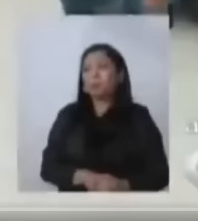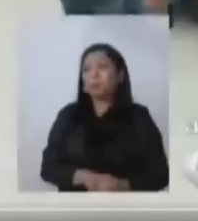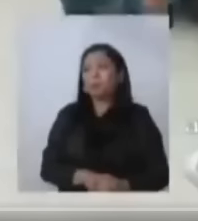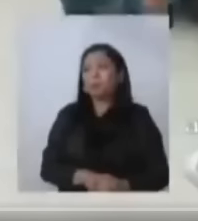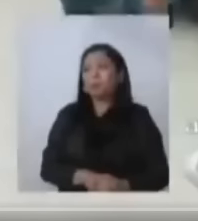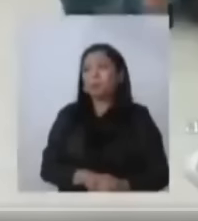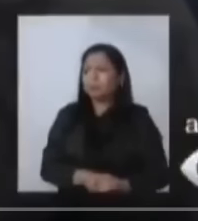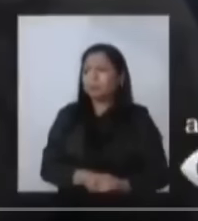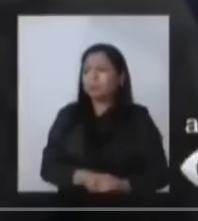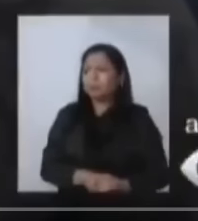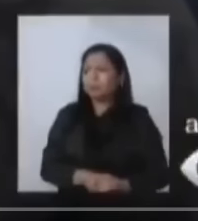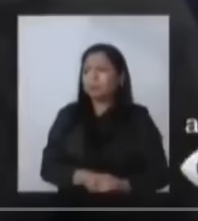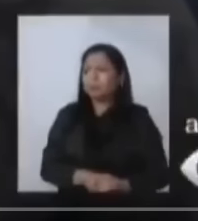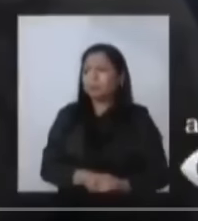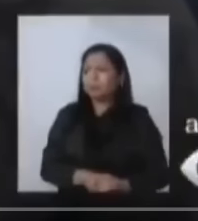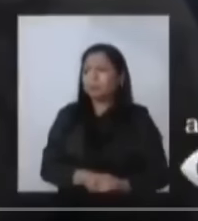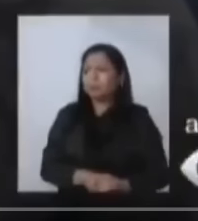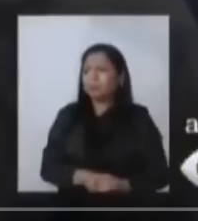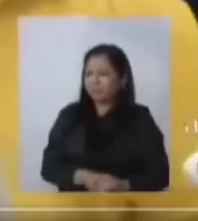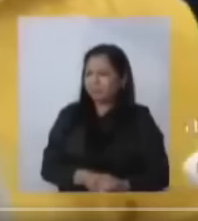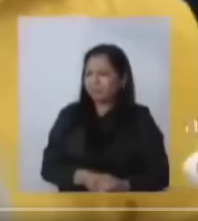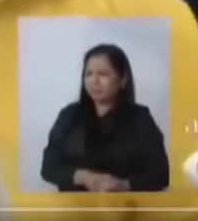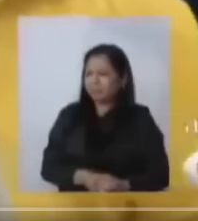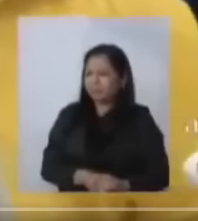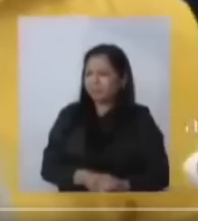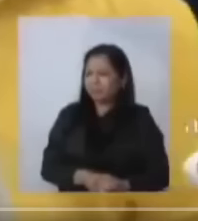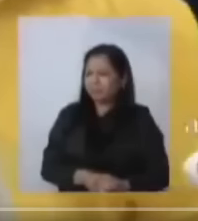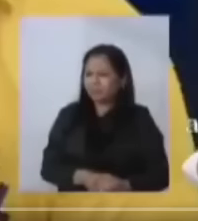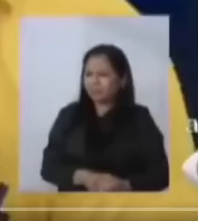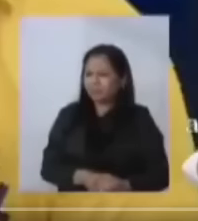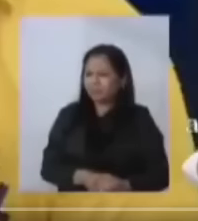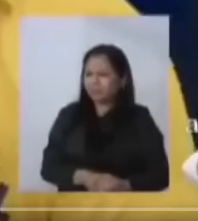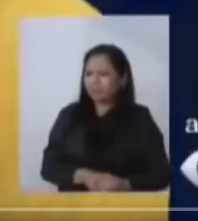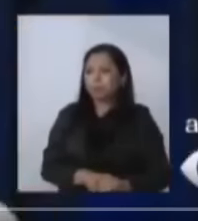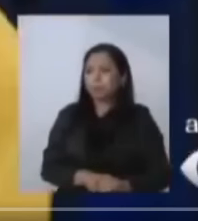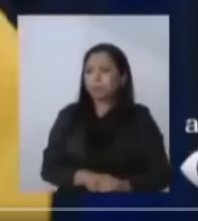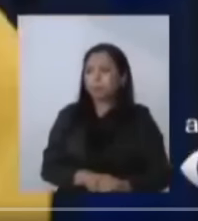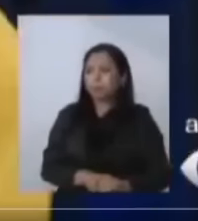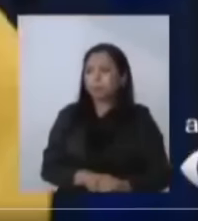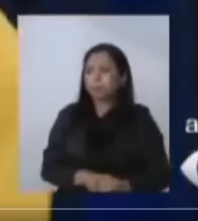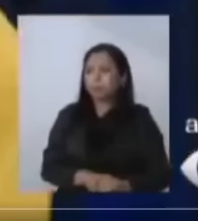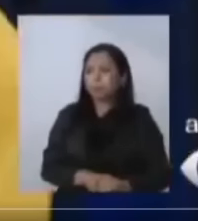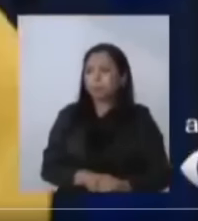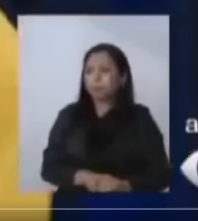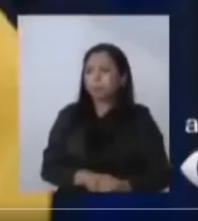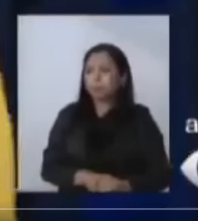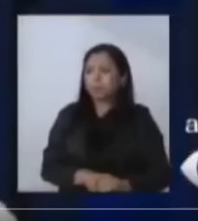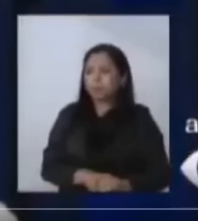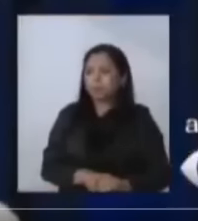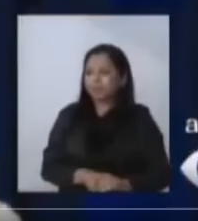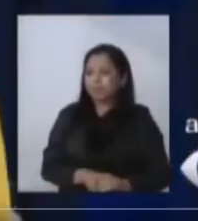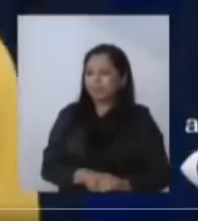essa cabeçada de novo desculpa mas assim foi demais foi demais aqui cadê cê